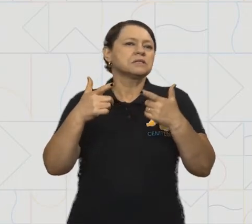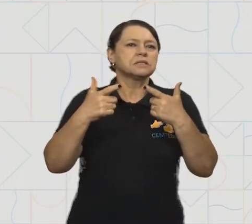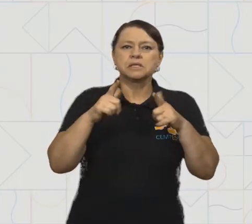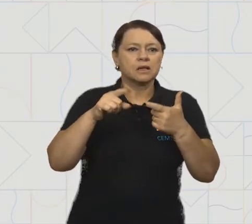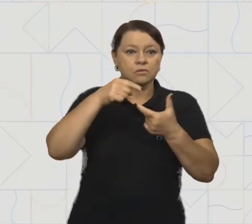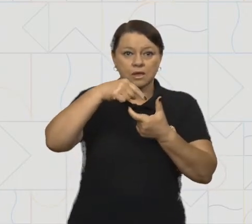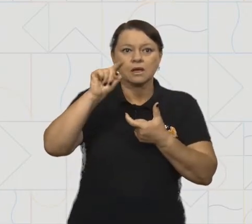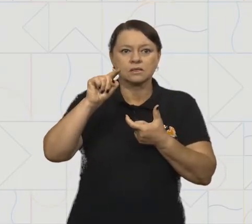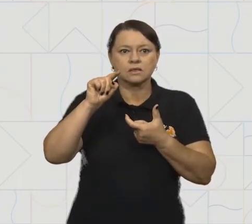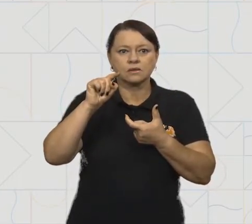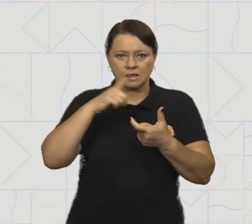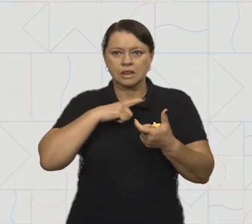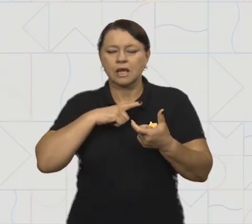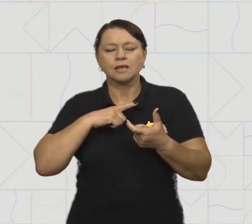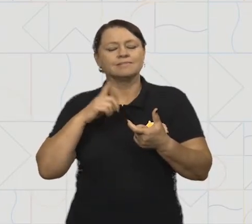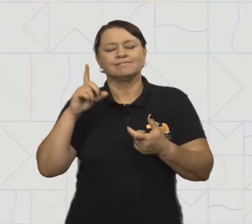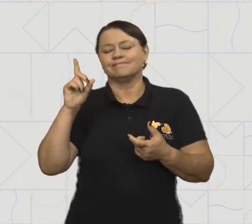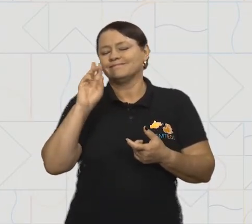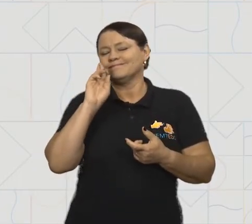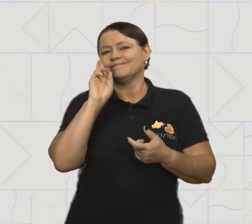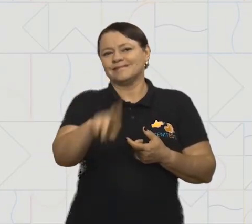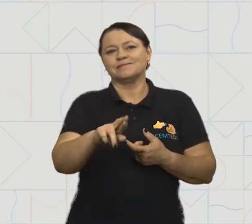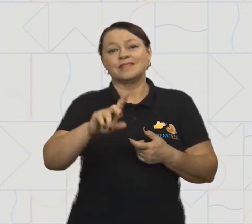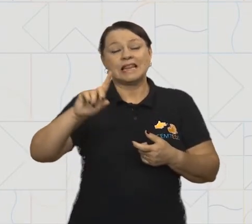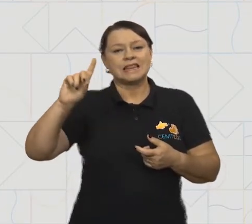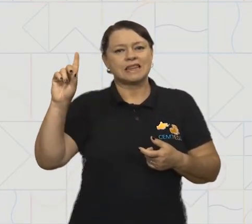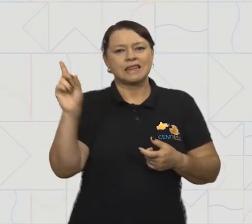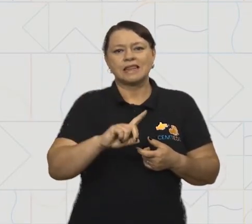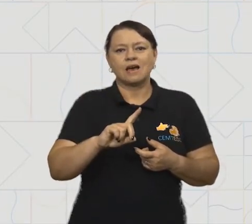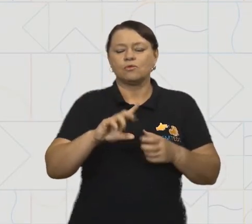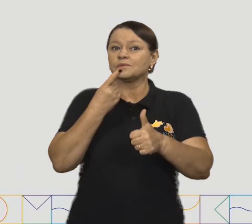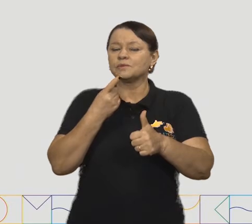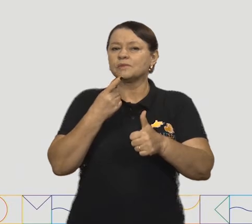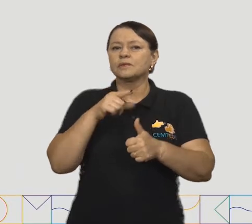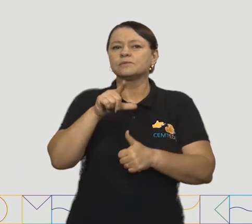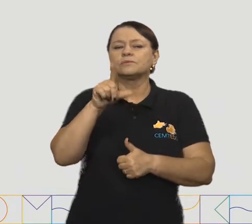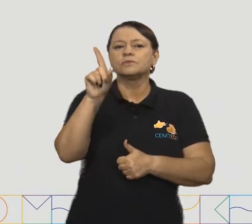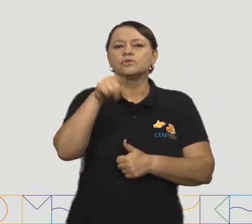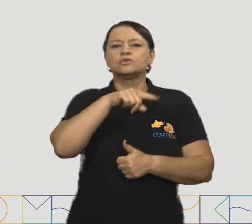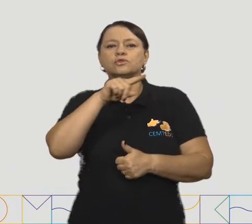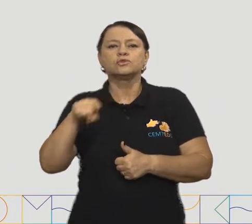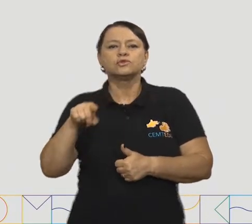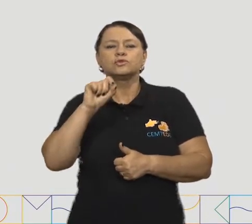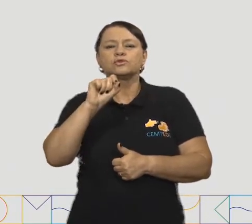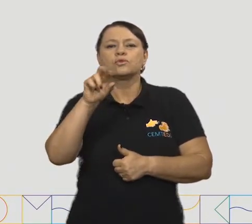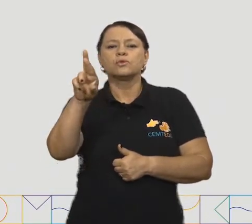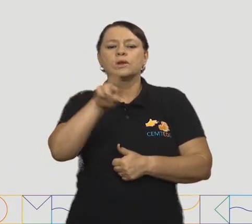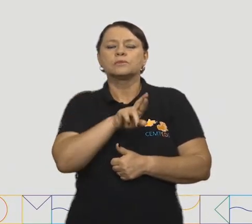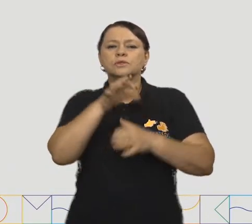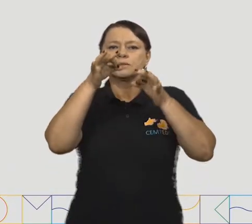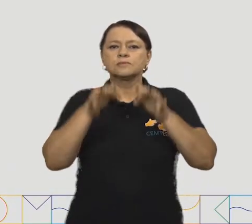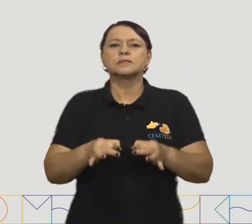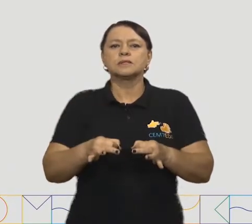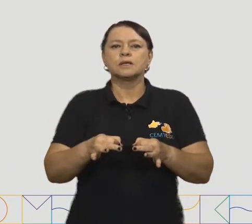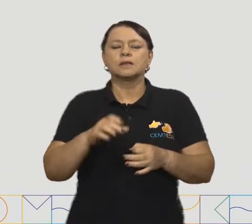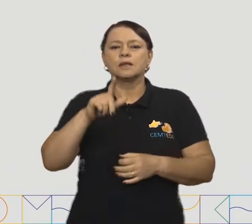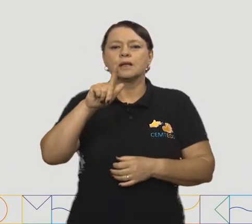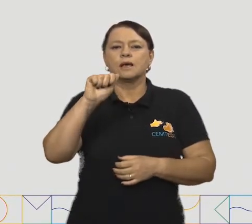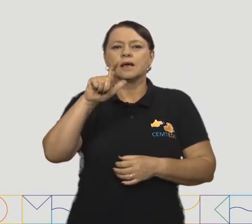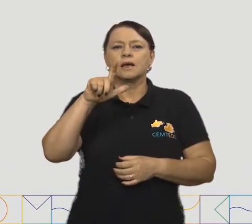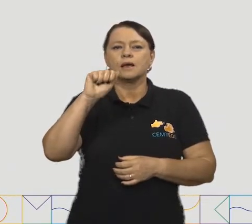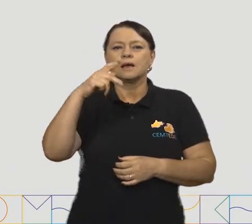gelo. Apresenta uma atmosfera espessa, com bandas atmosféricas. Possui 13